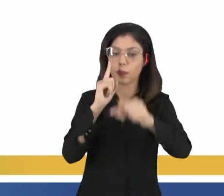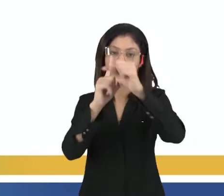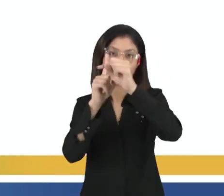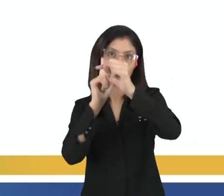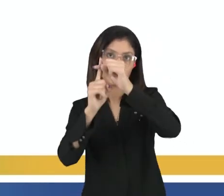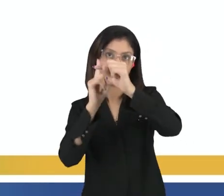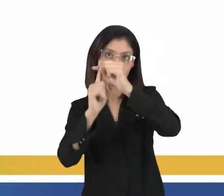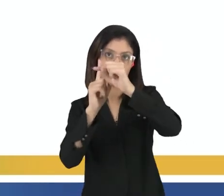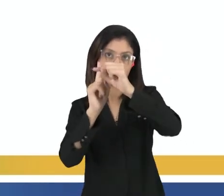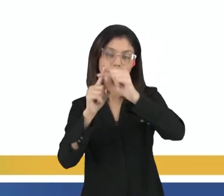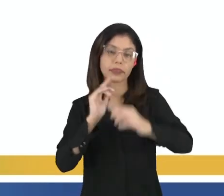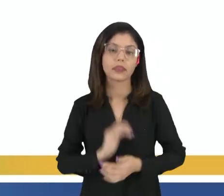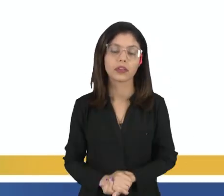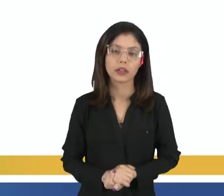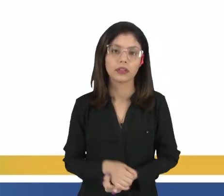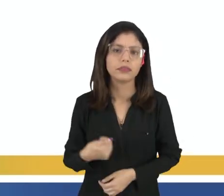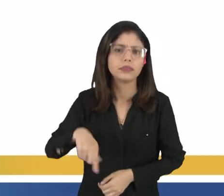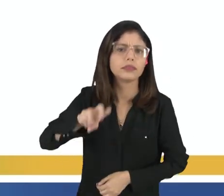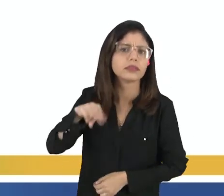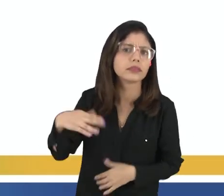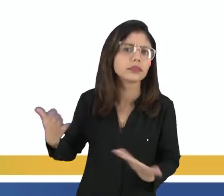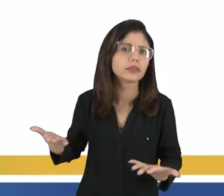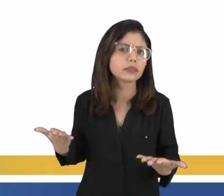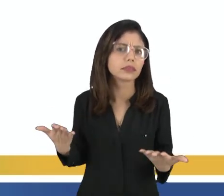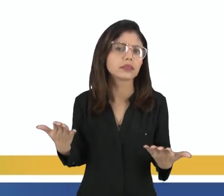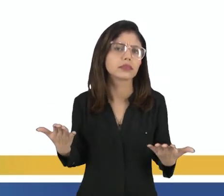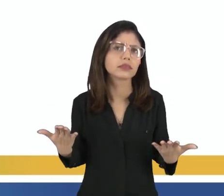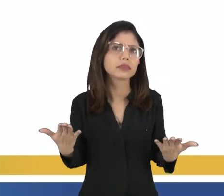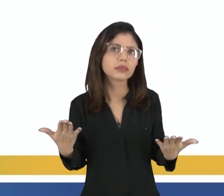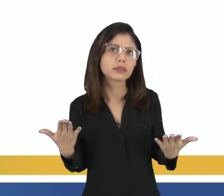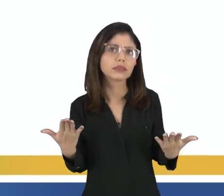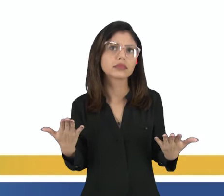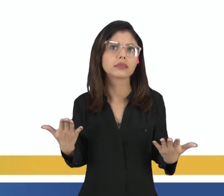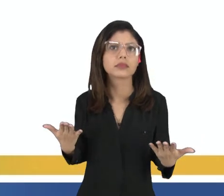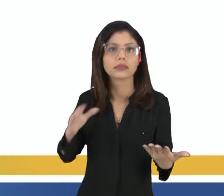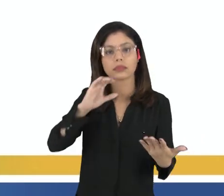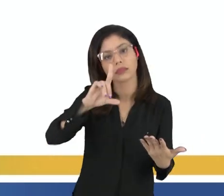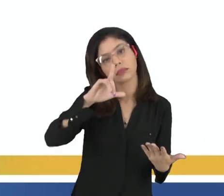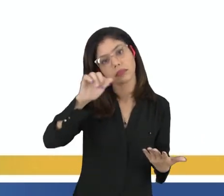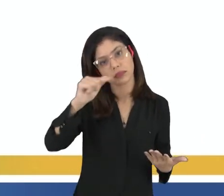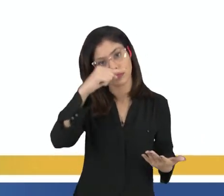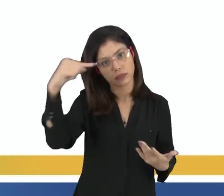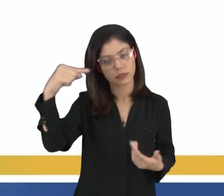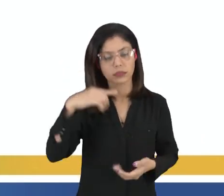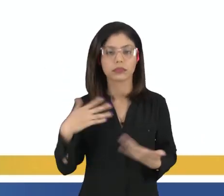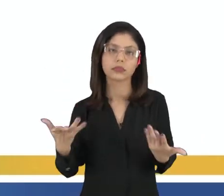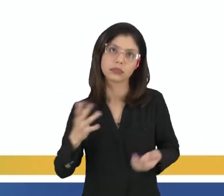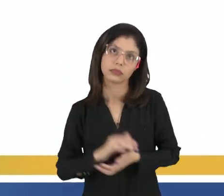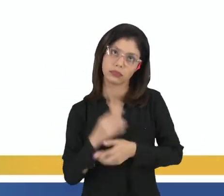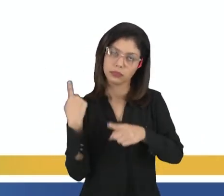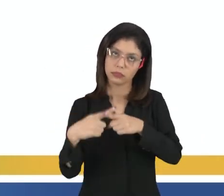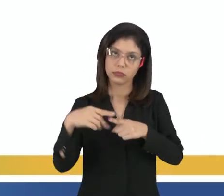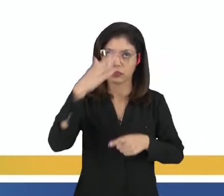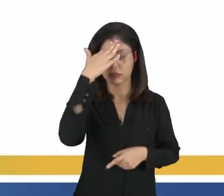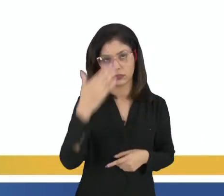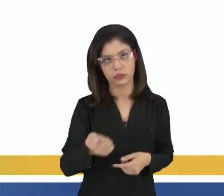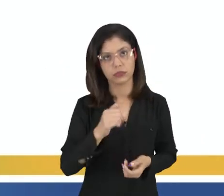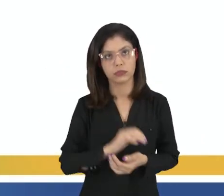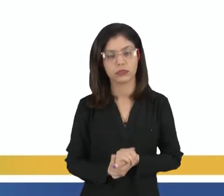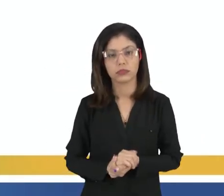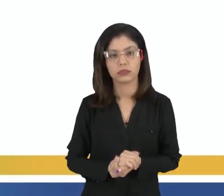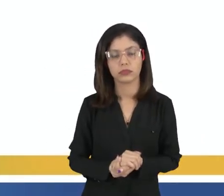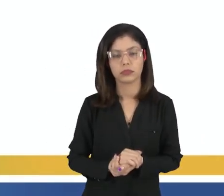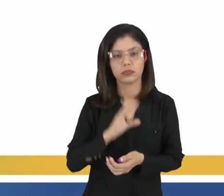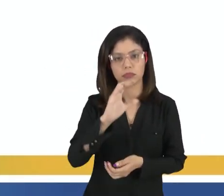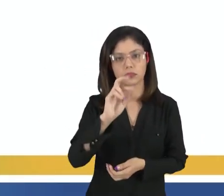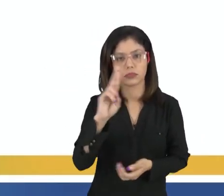o polo positivo, quem vai ser os íons a ser atraído? Cl-, porque a gente sabe que as